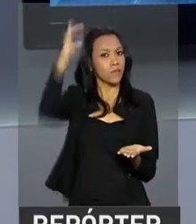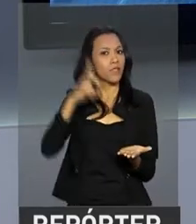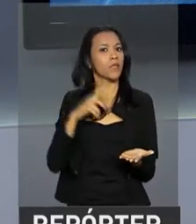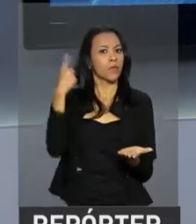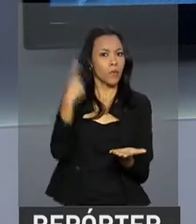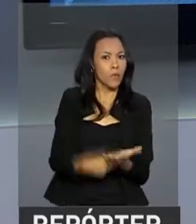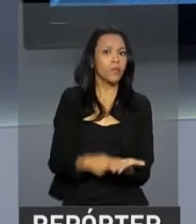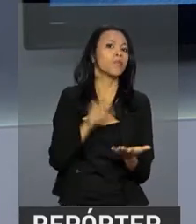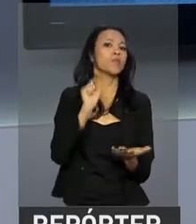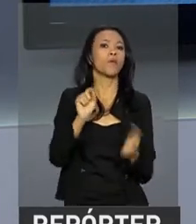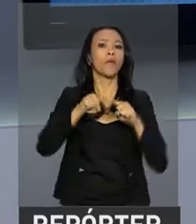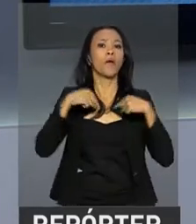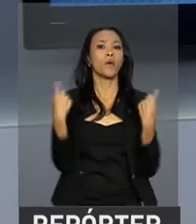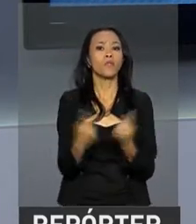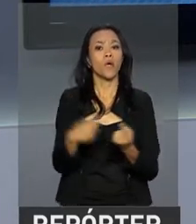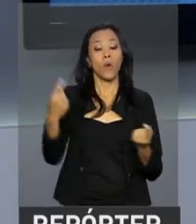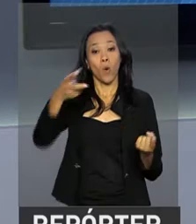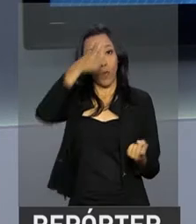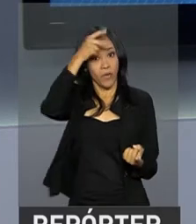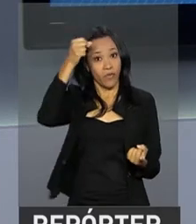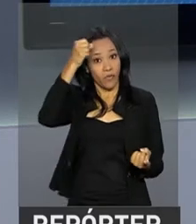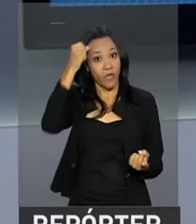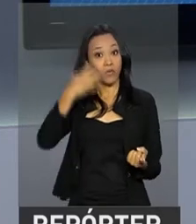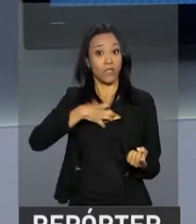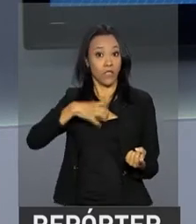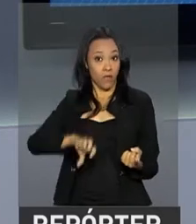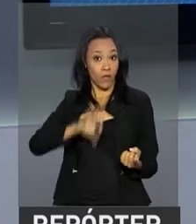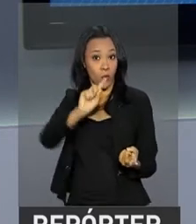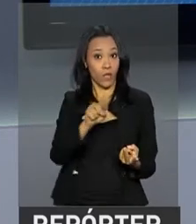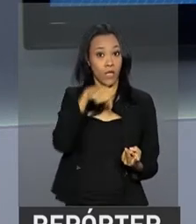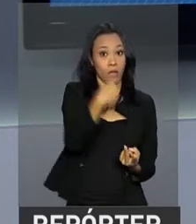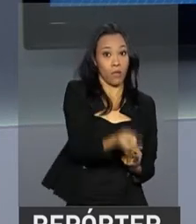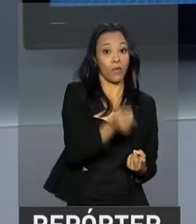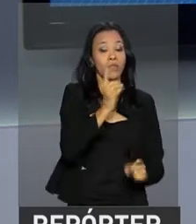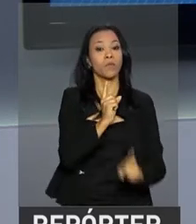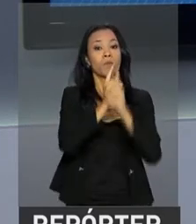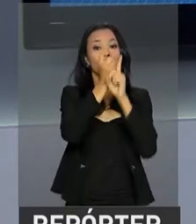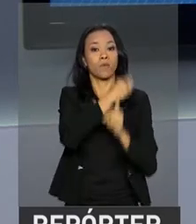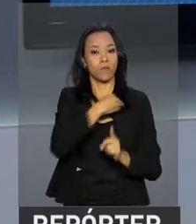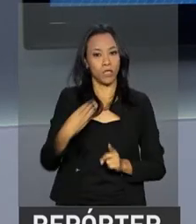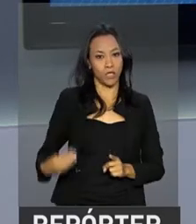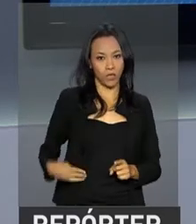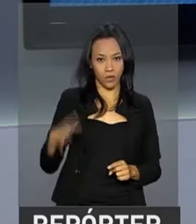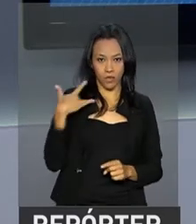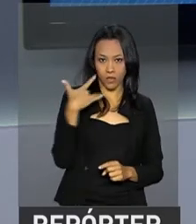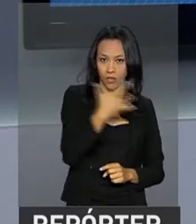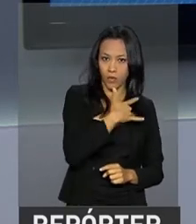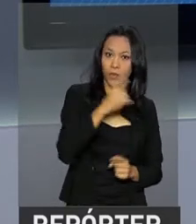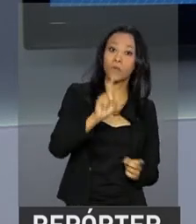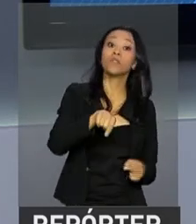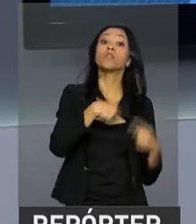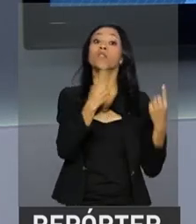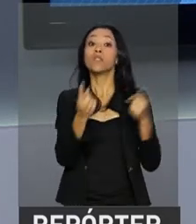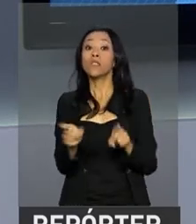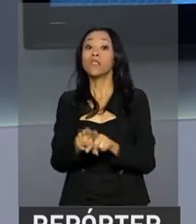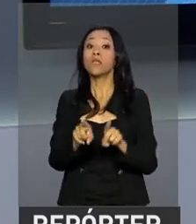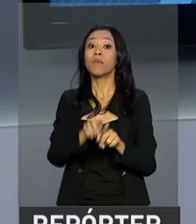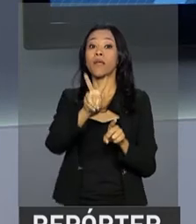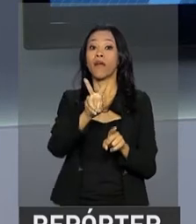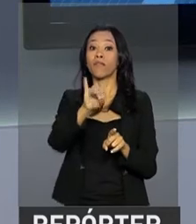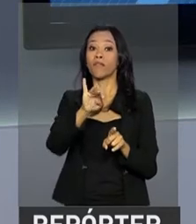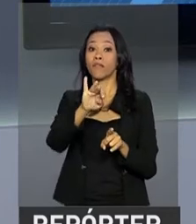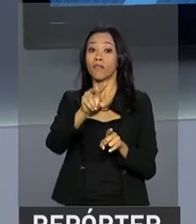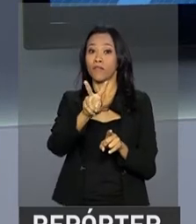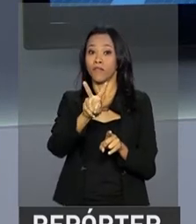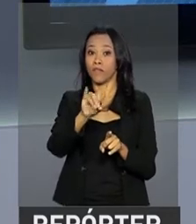prefeito de salvador depois depois ele se encontra com o ministro da saúde ricardo barros ea vice governadora do estado do